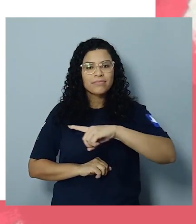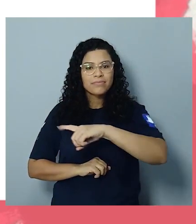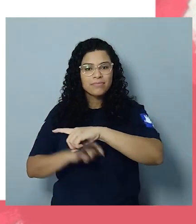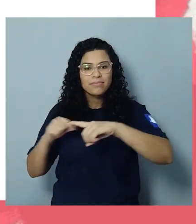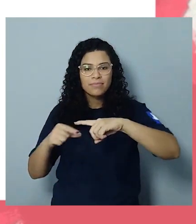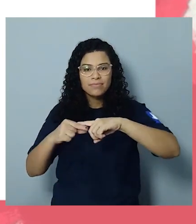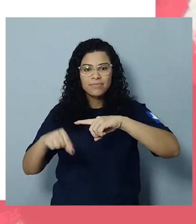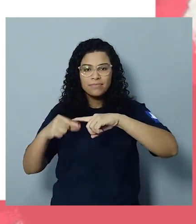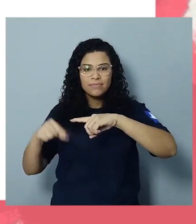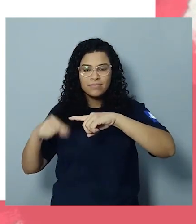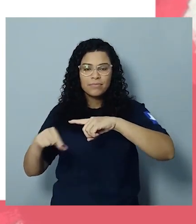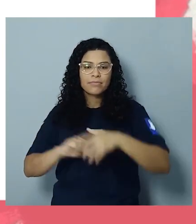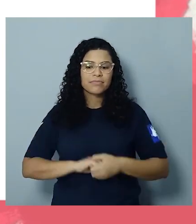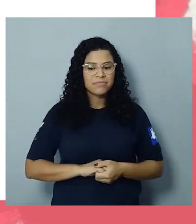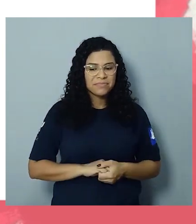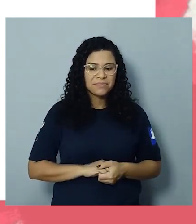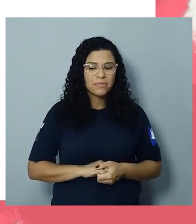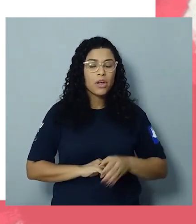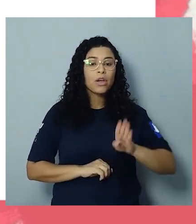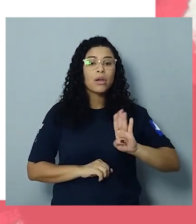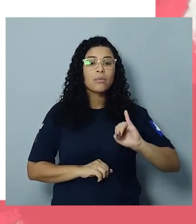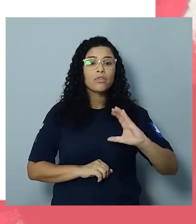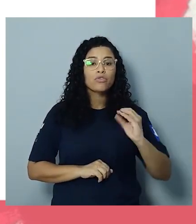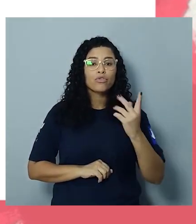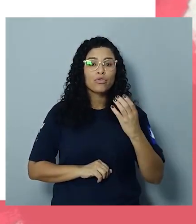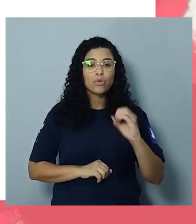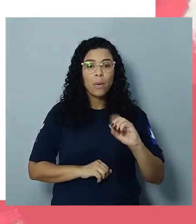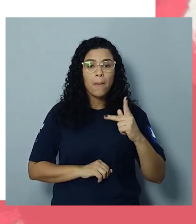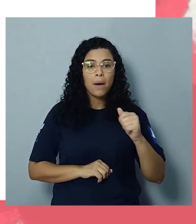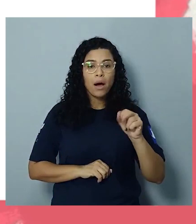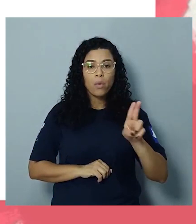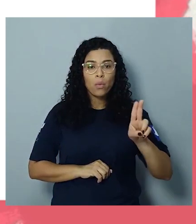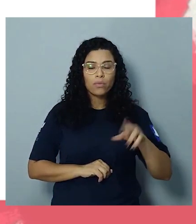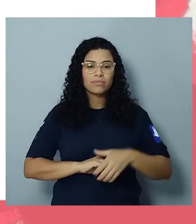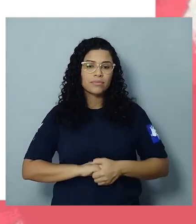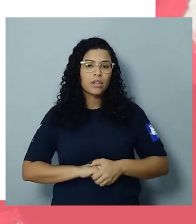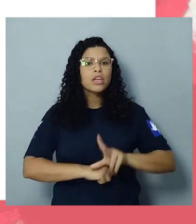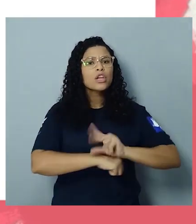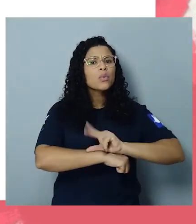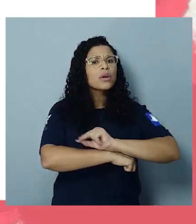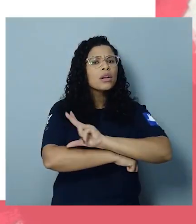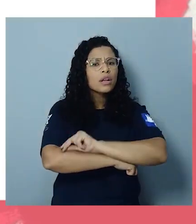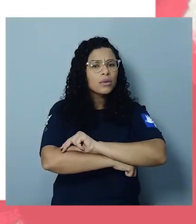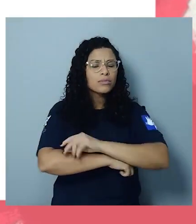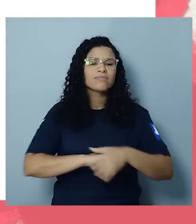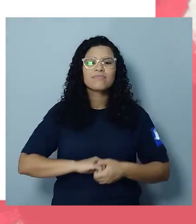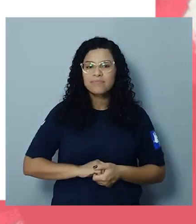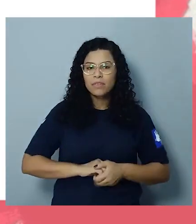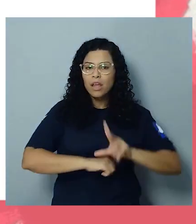para andar no chão né e o bicho-pau a esses esconde muito bem e o